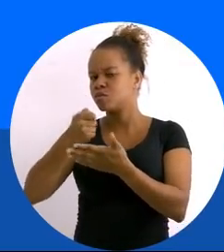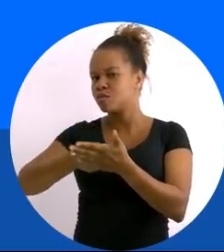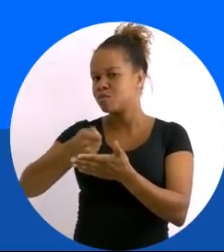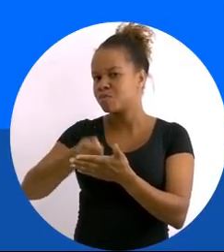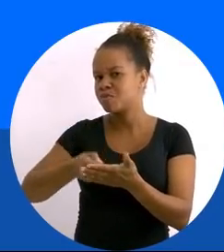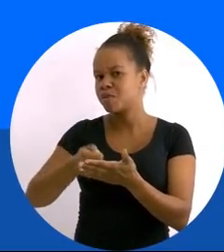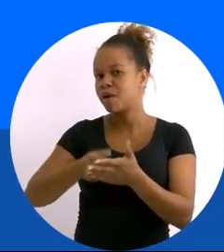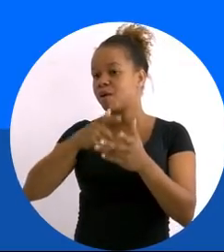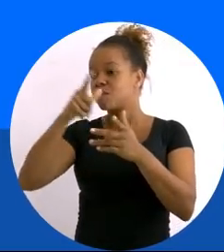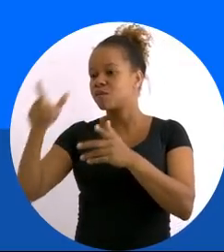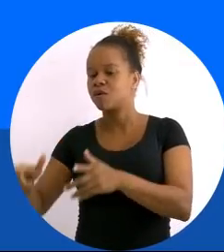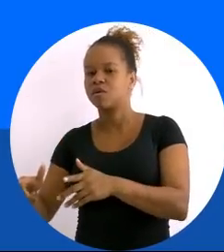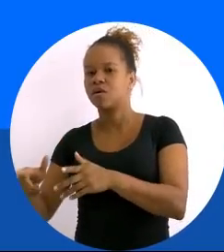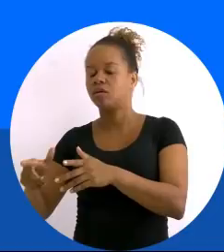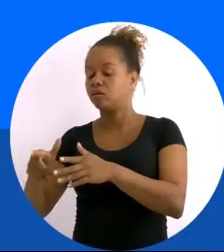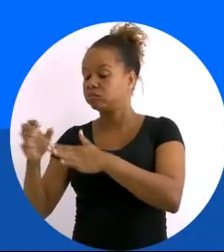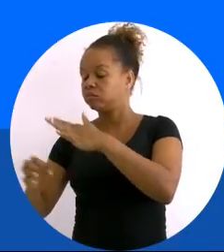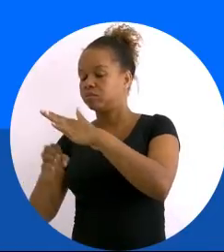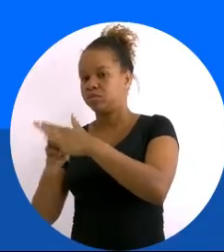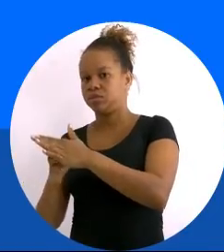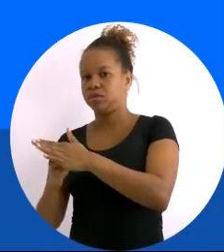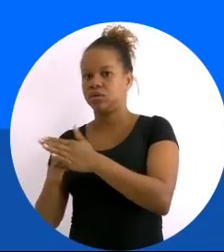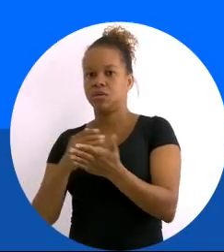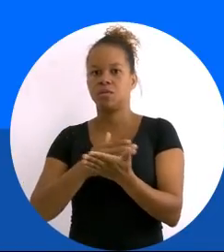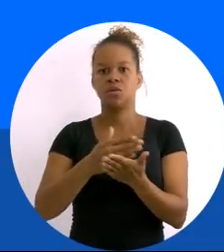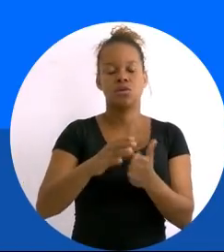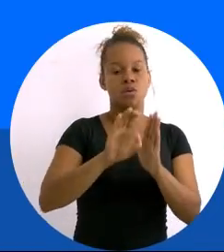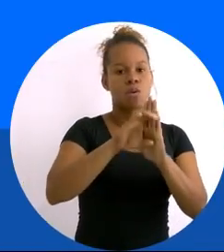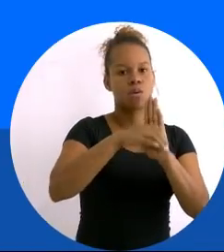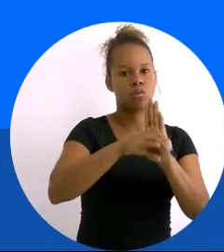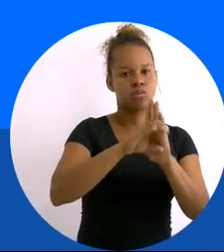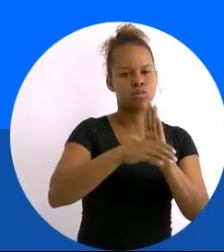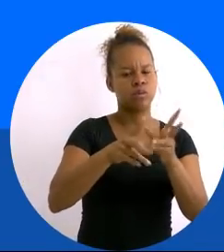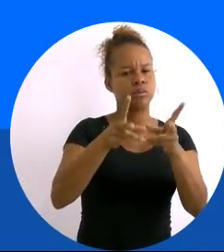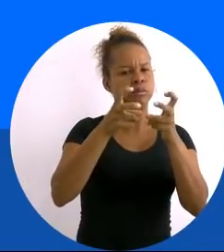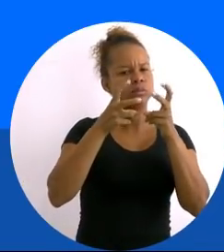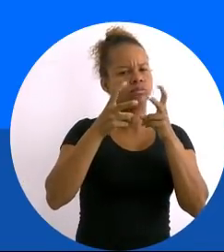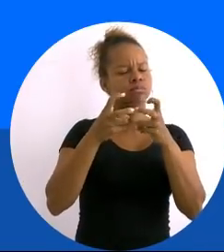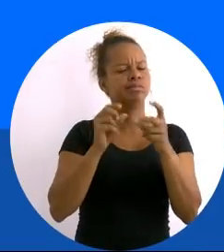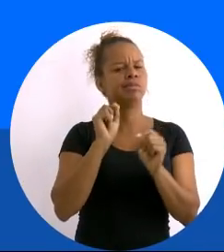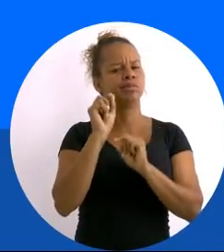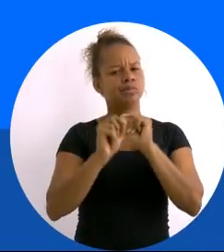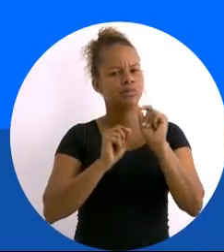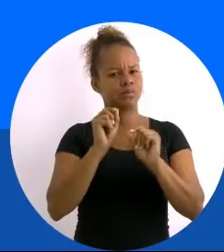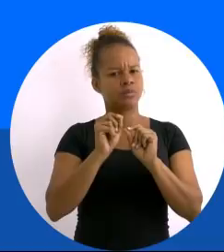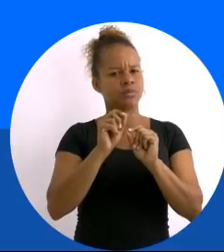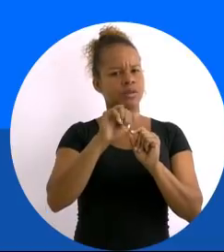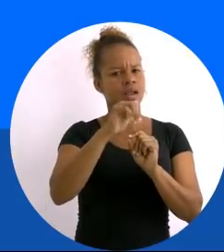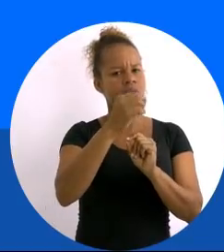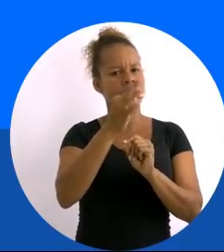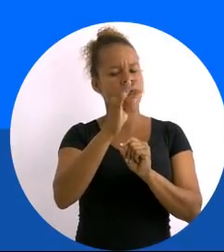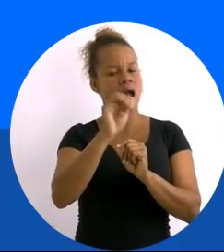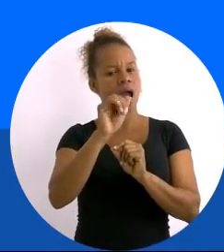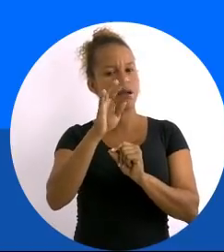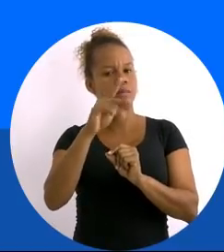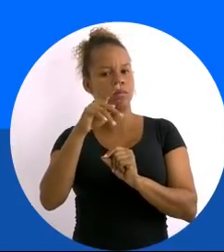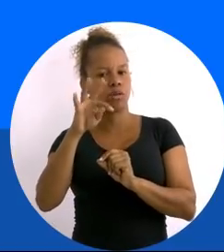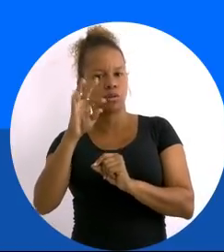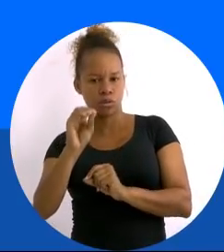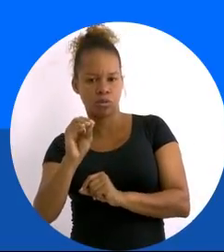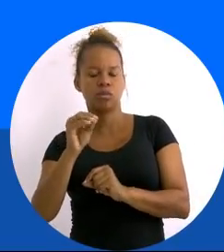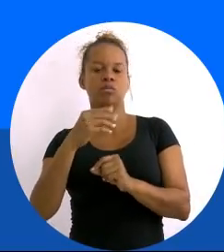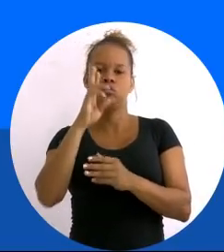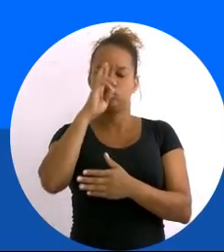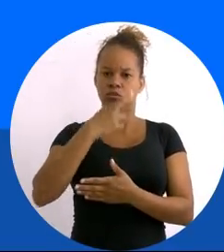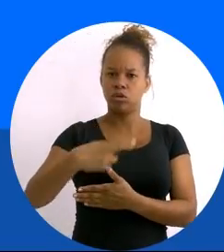existentes fora dos limites da empresa. A partir desses conceitos, percebemos que hábitos, costumes e crenças que